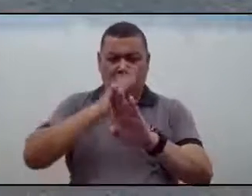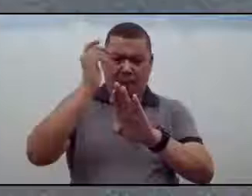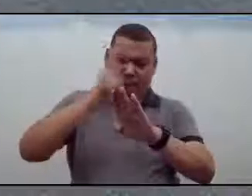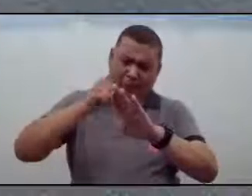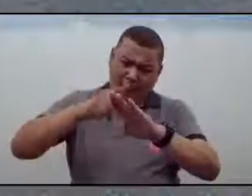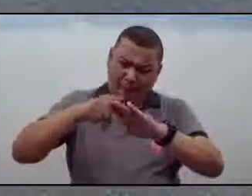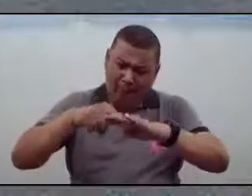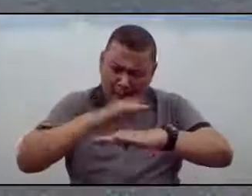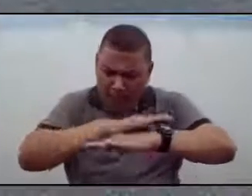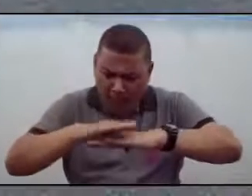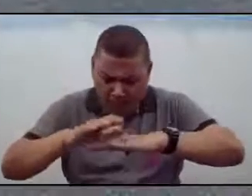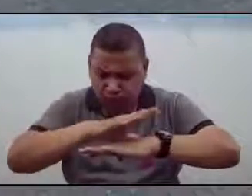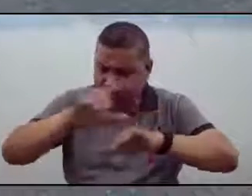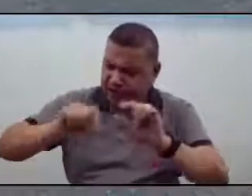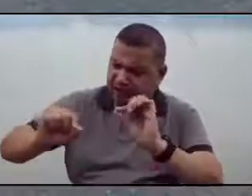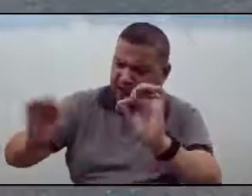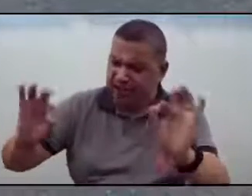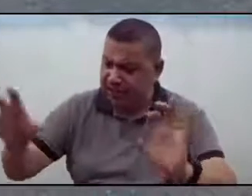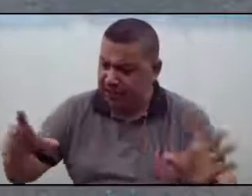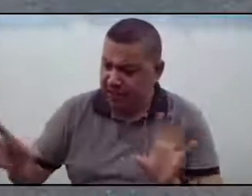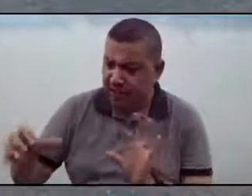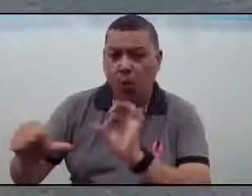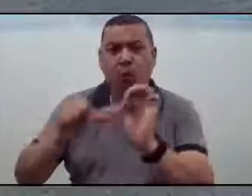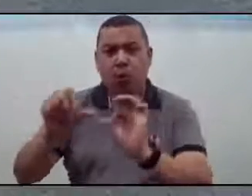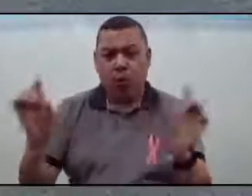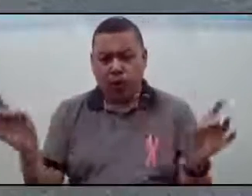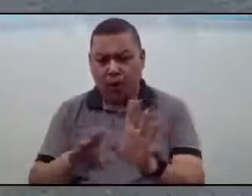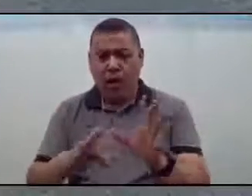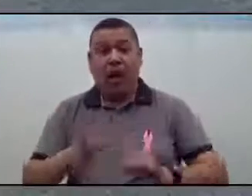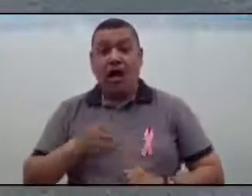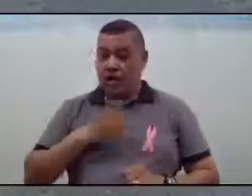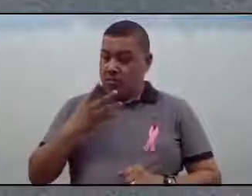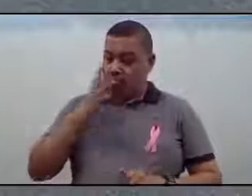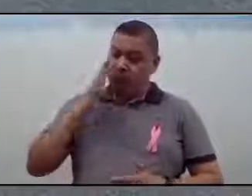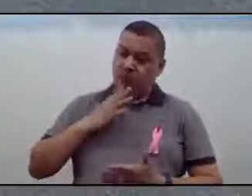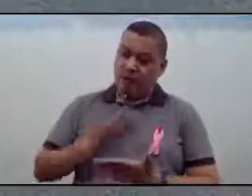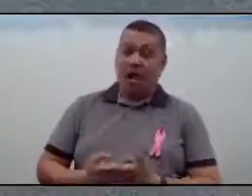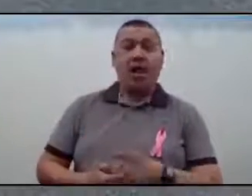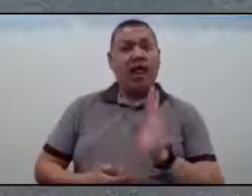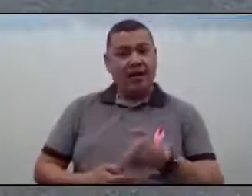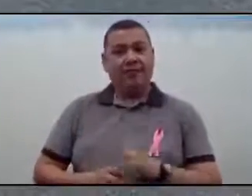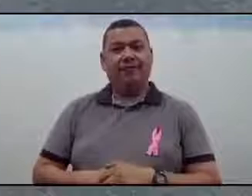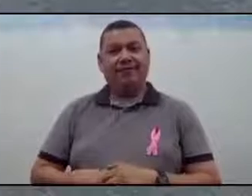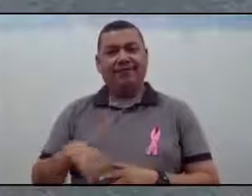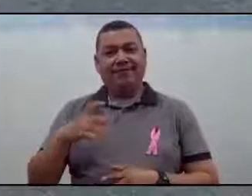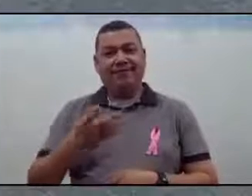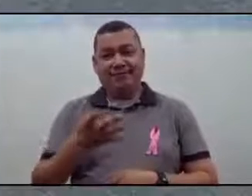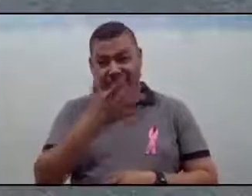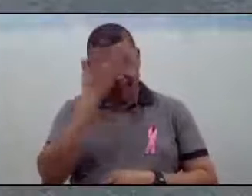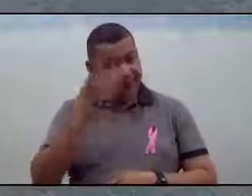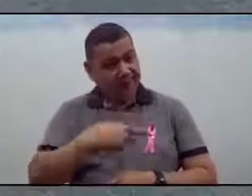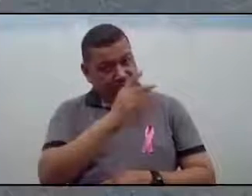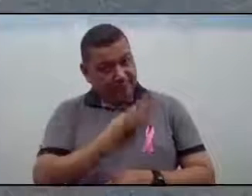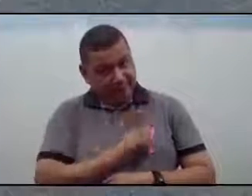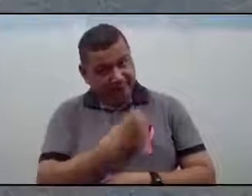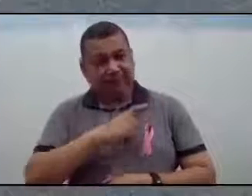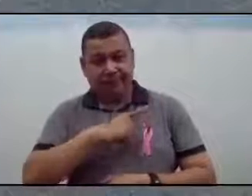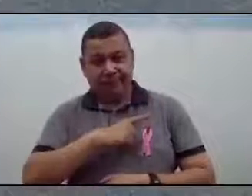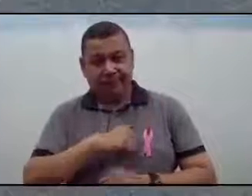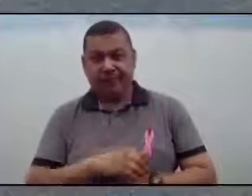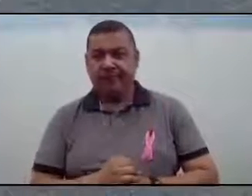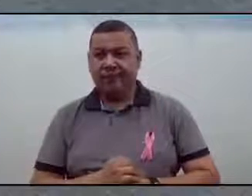as outras que estavam saindo. E realmente a população que utiliza